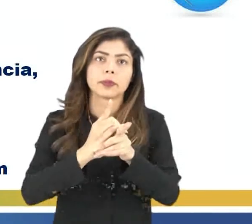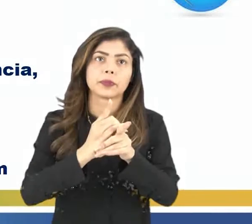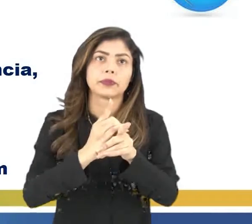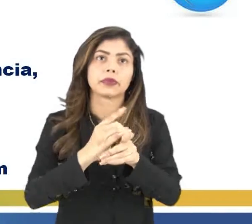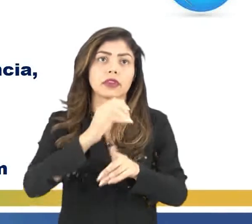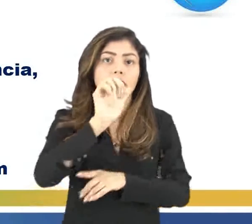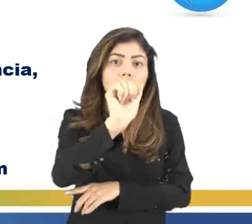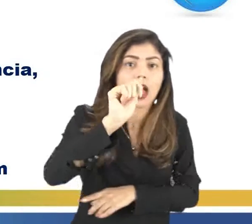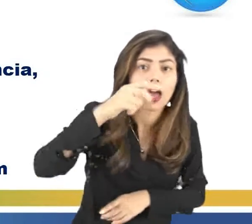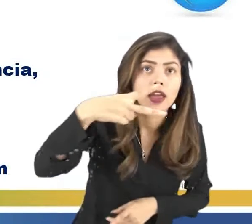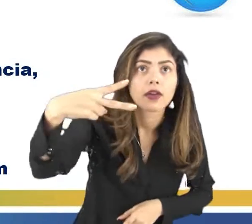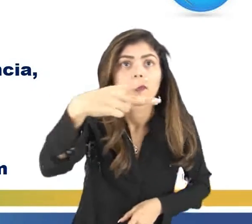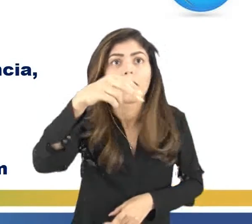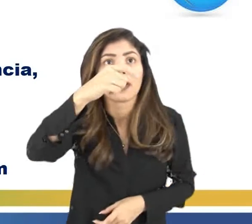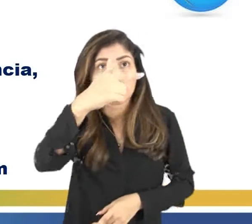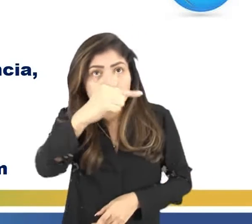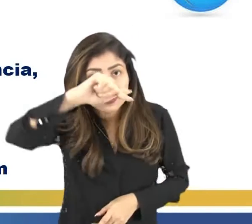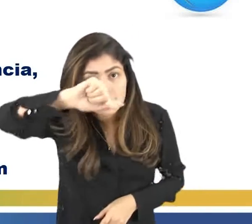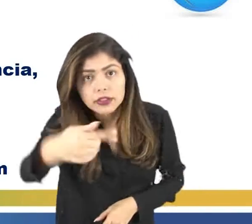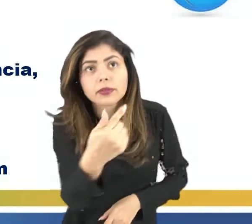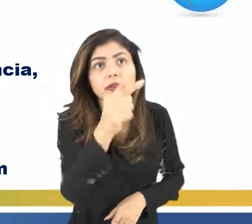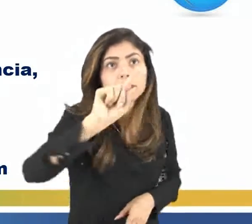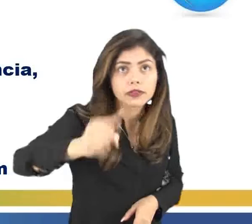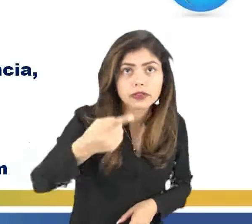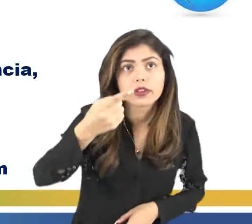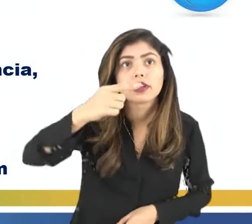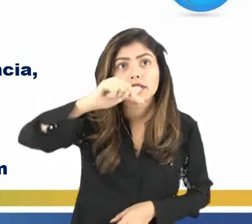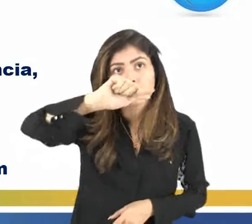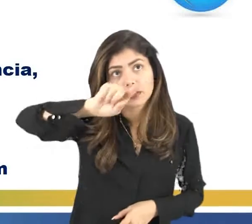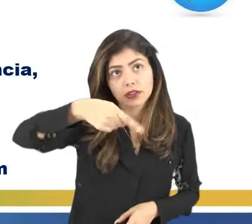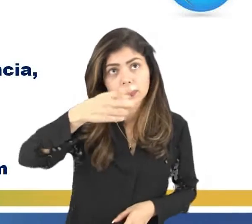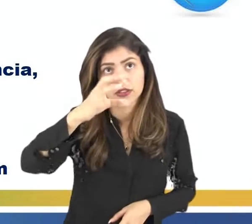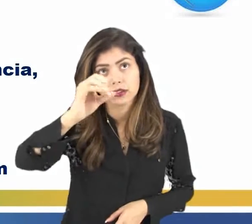encontraremos a área desse círculo como